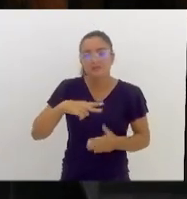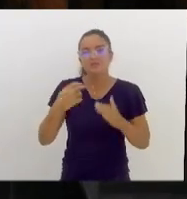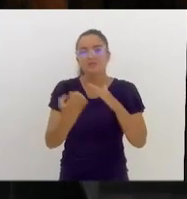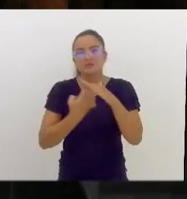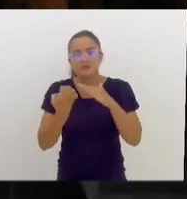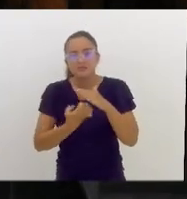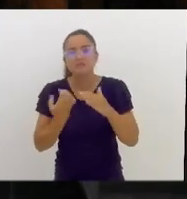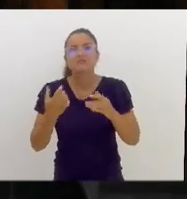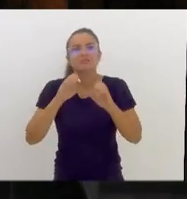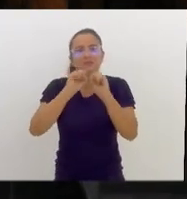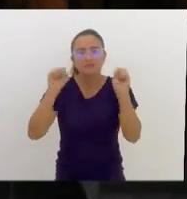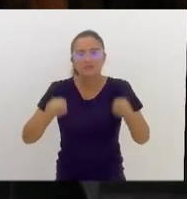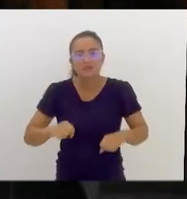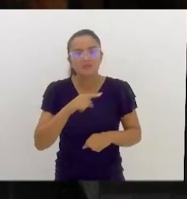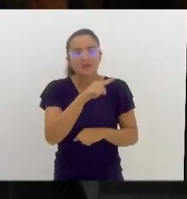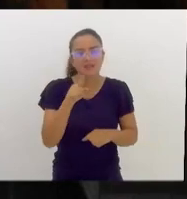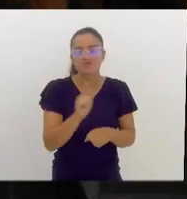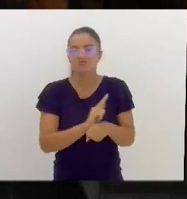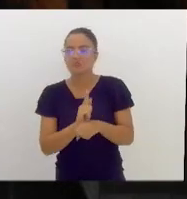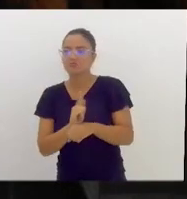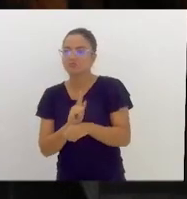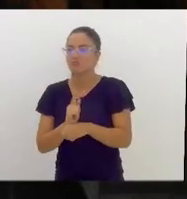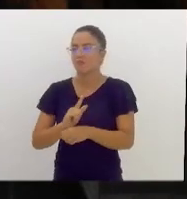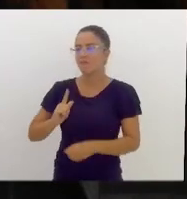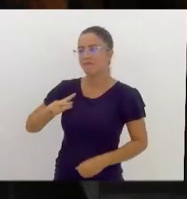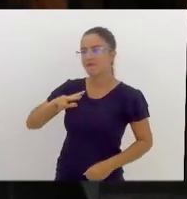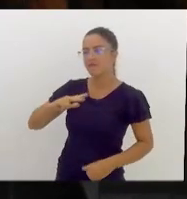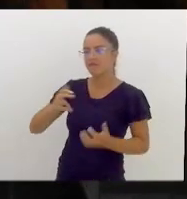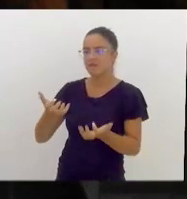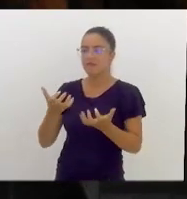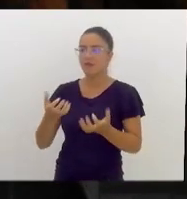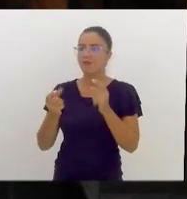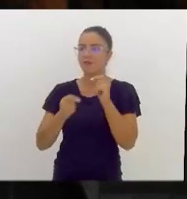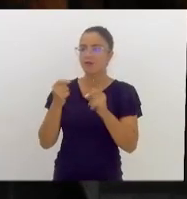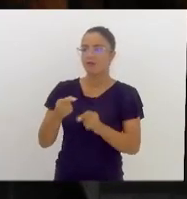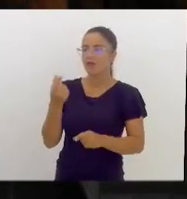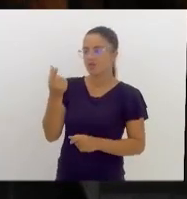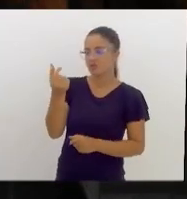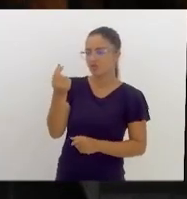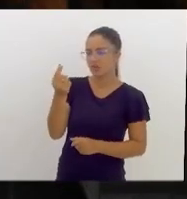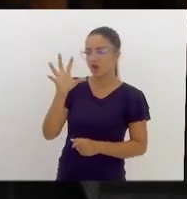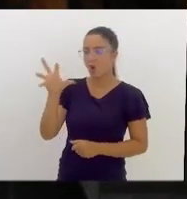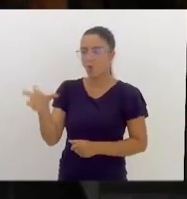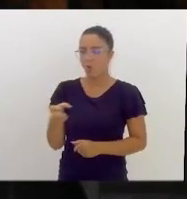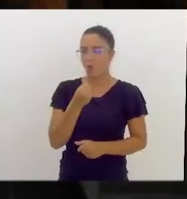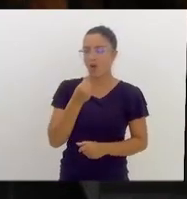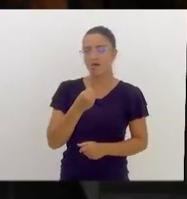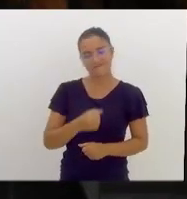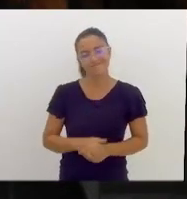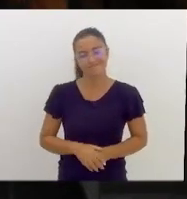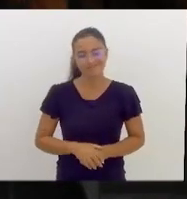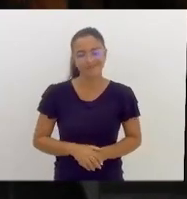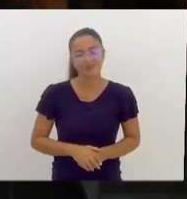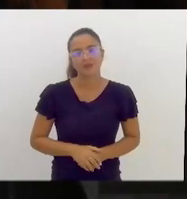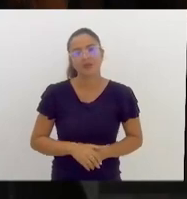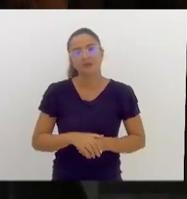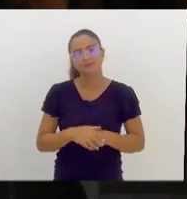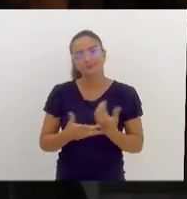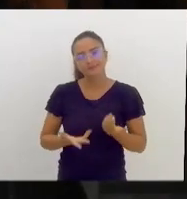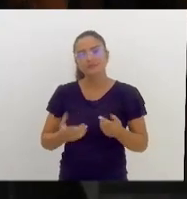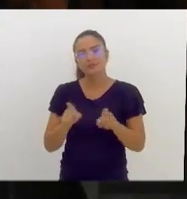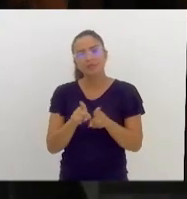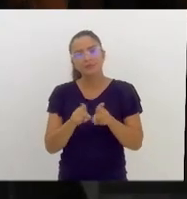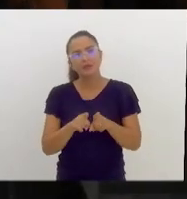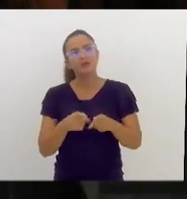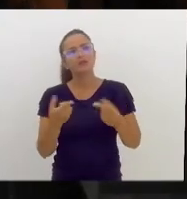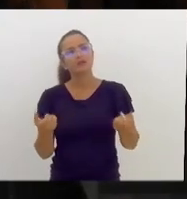gestores privados que querem ter lucro com o sistema. Só que, para além disso, o sistema de transporte, muitas vezes, ele é